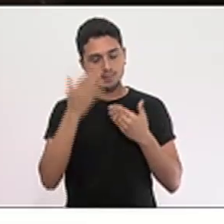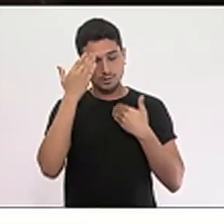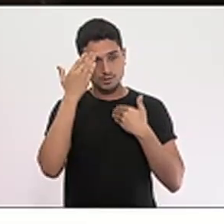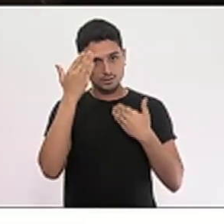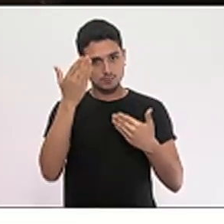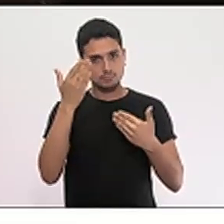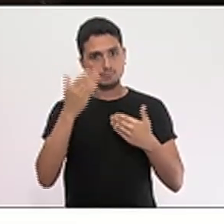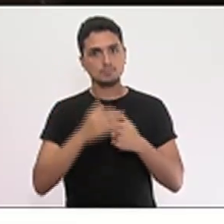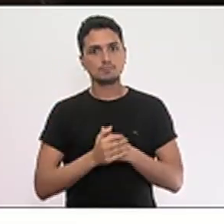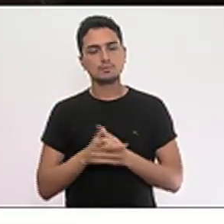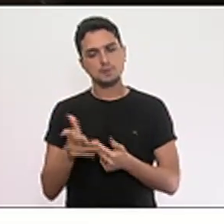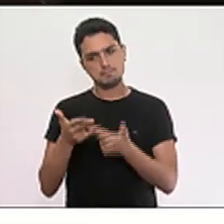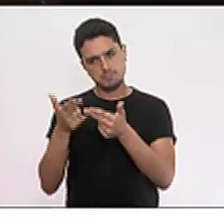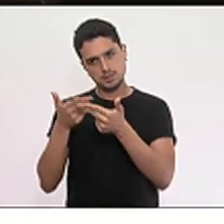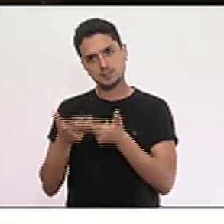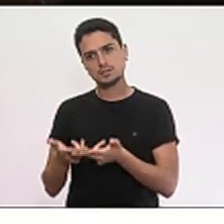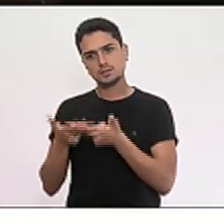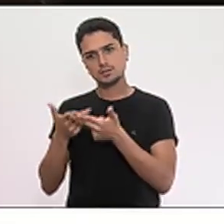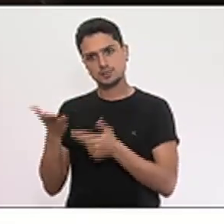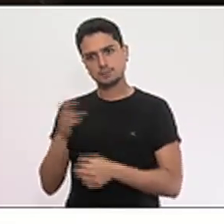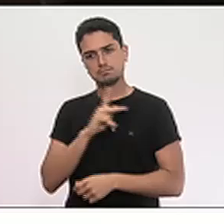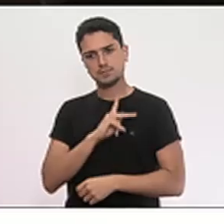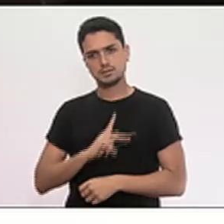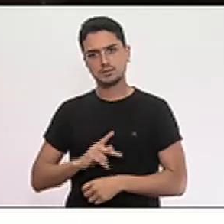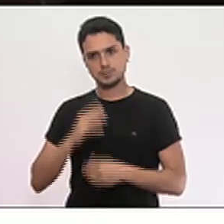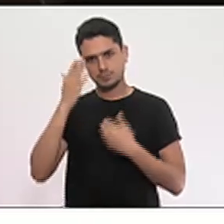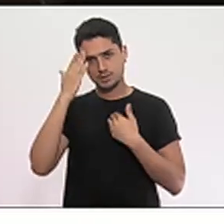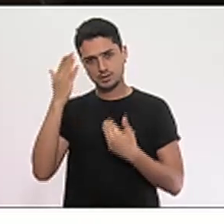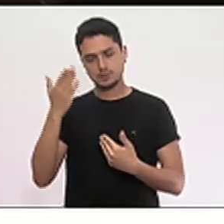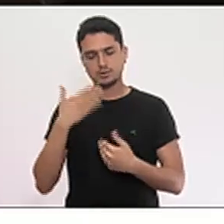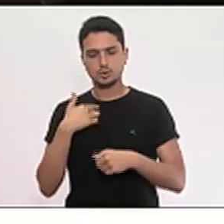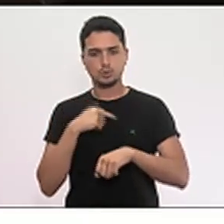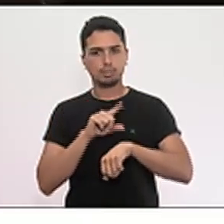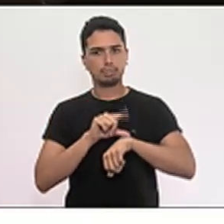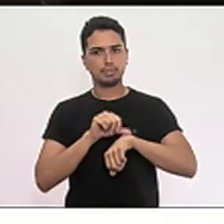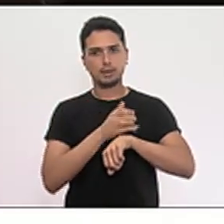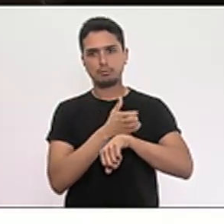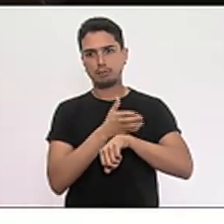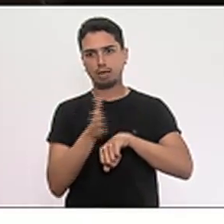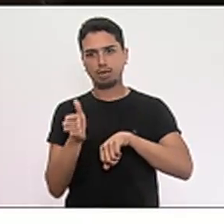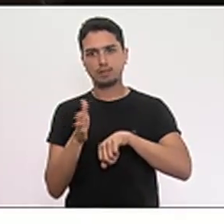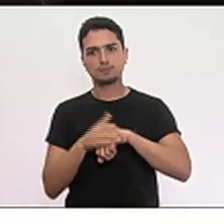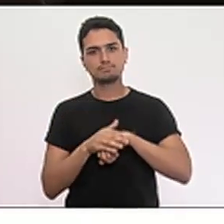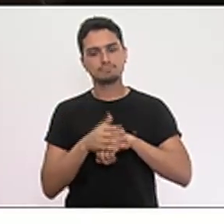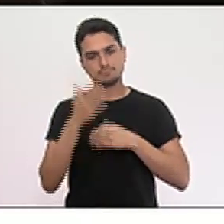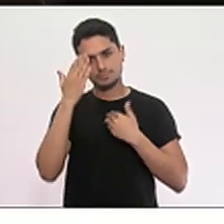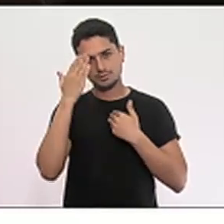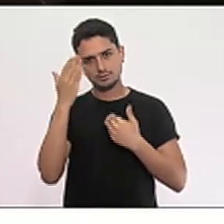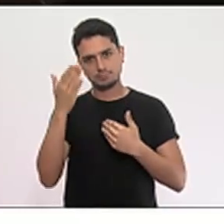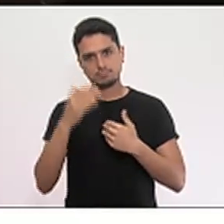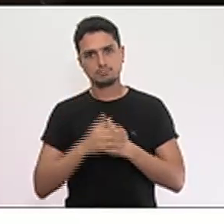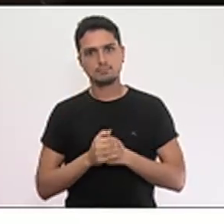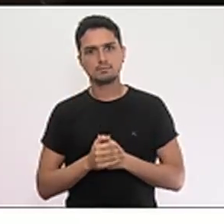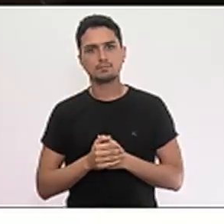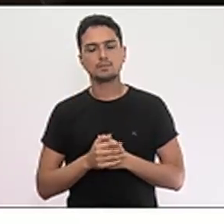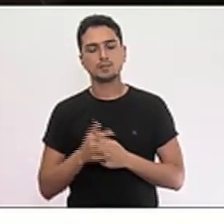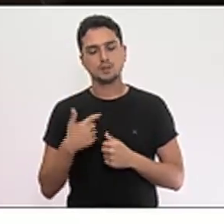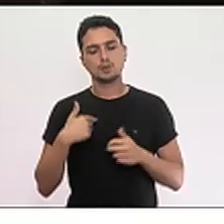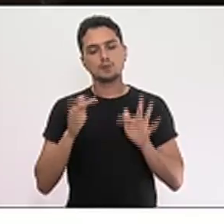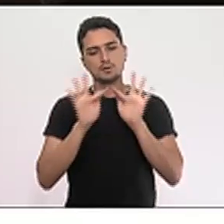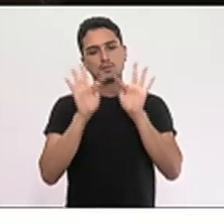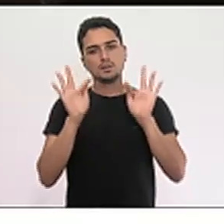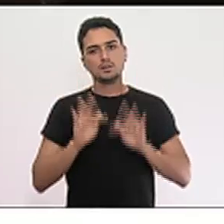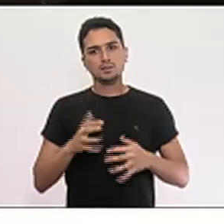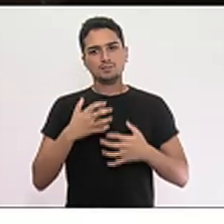agradecendo aqui a paciência do presidente. Eu me excedi aqui no tempo, mas eu fiquei feliz de